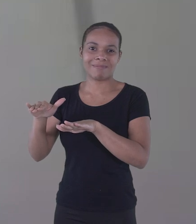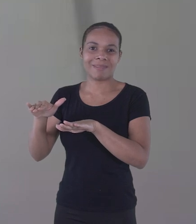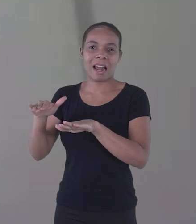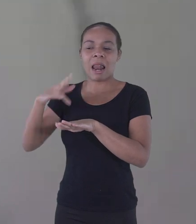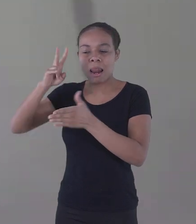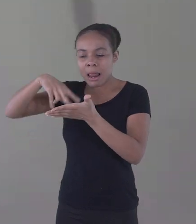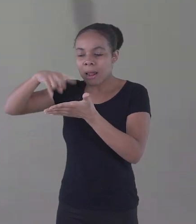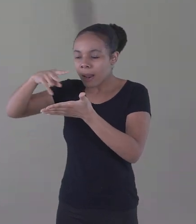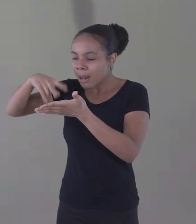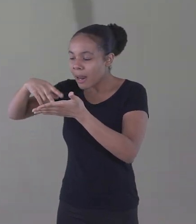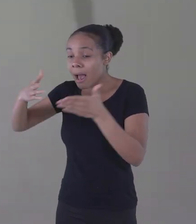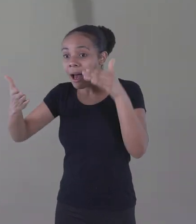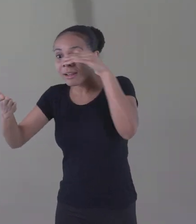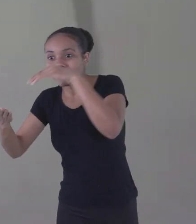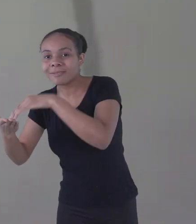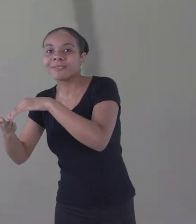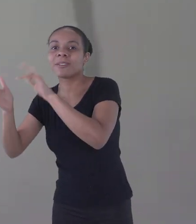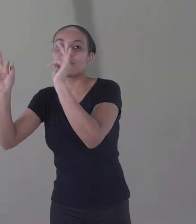fim.